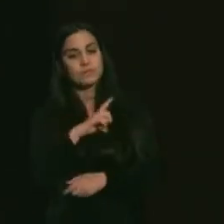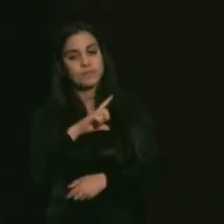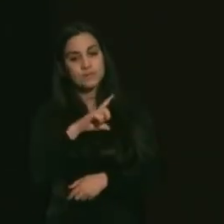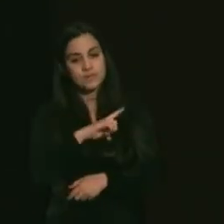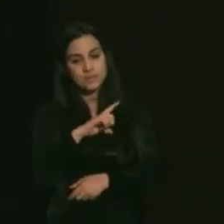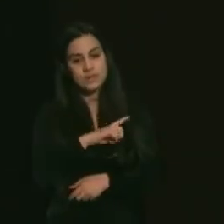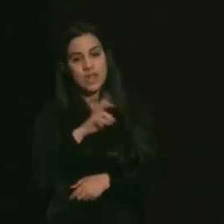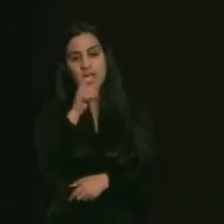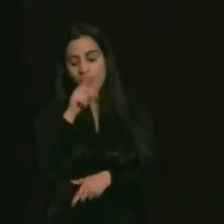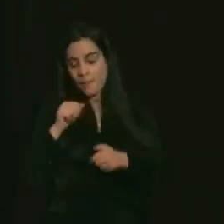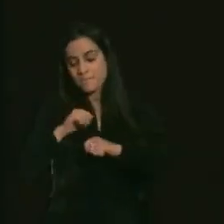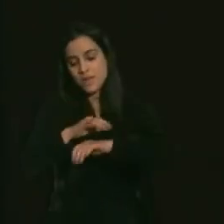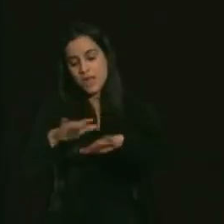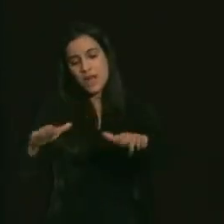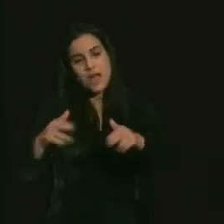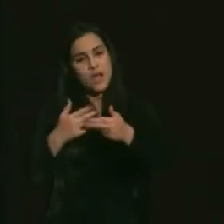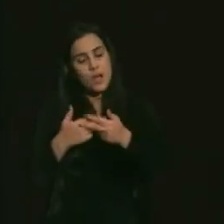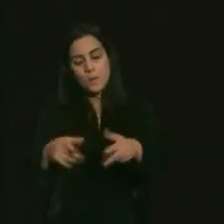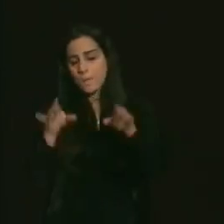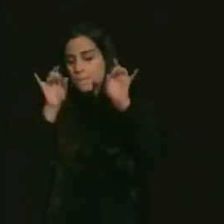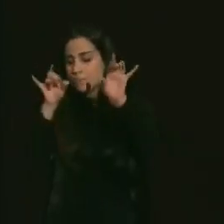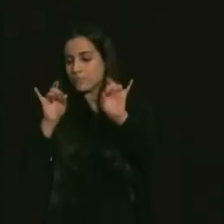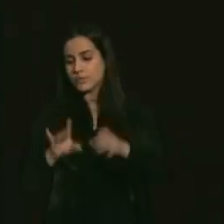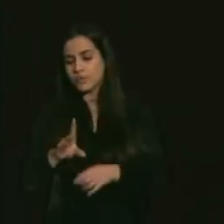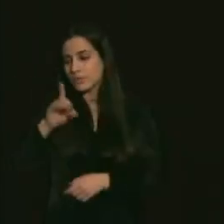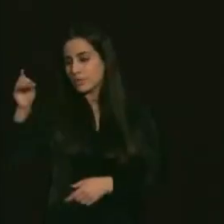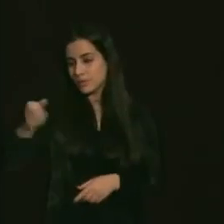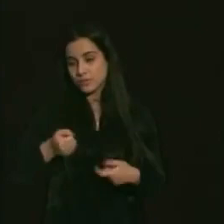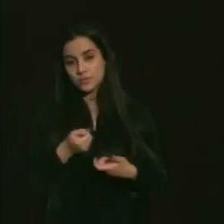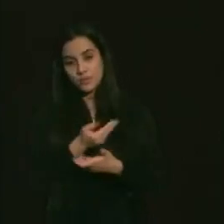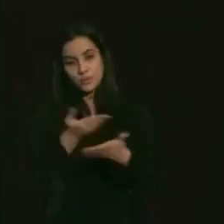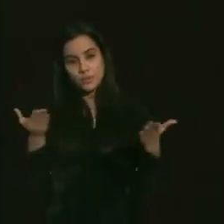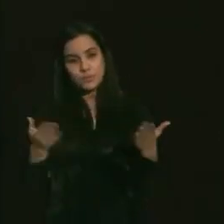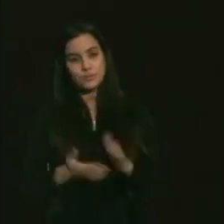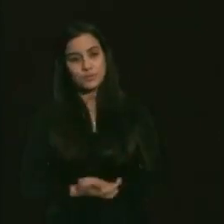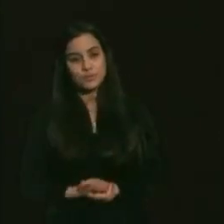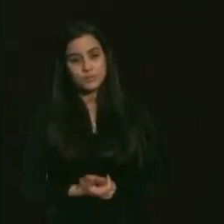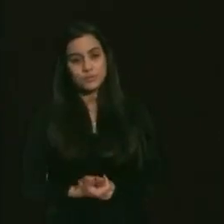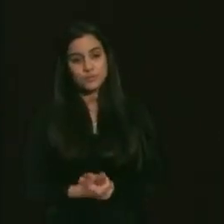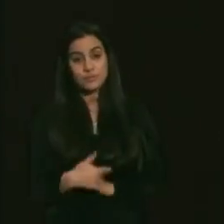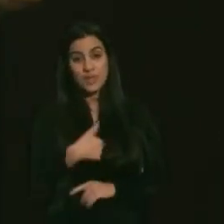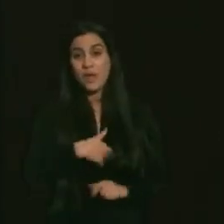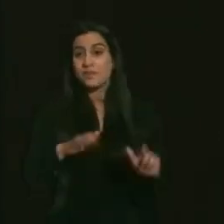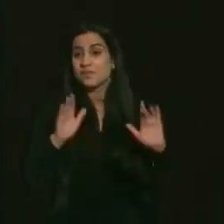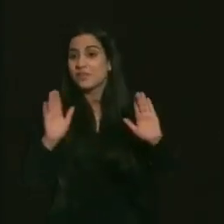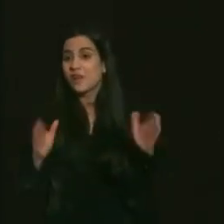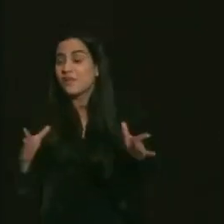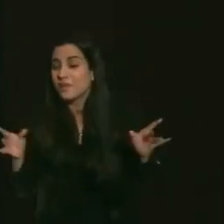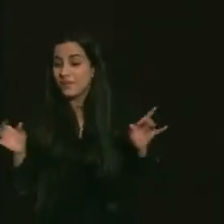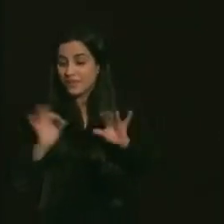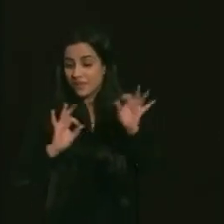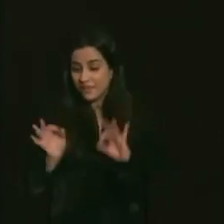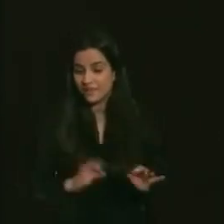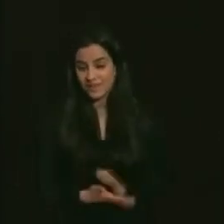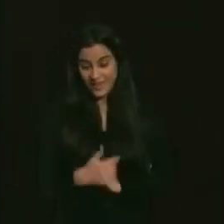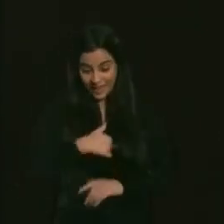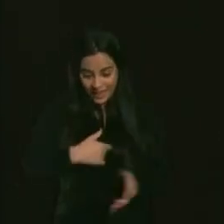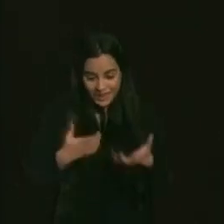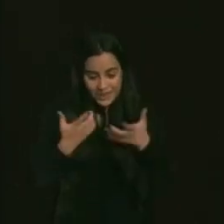delícias, a mesa está posta. Eu já fui buscar minha roupa nova. Eu quero